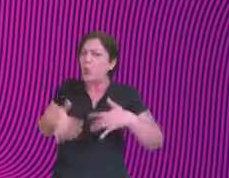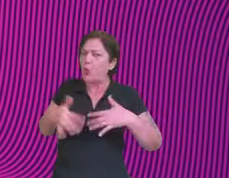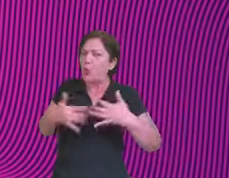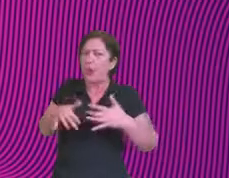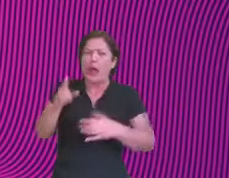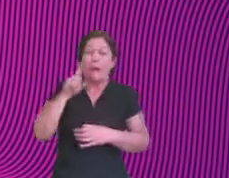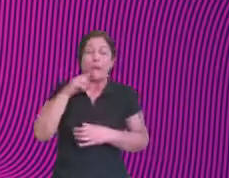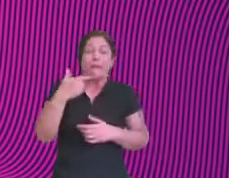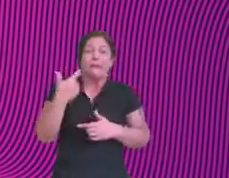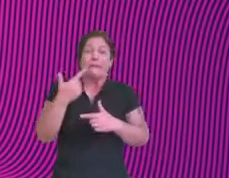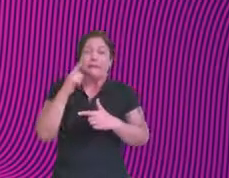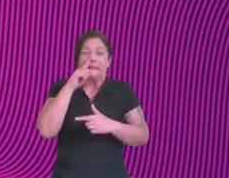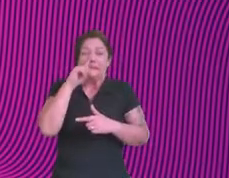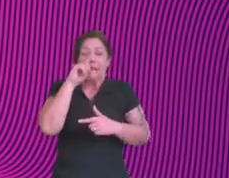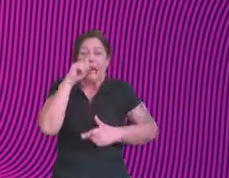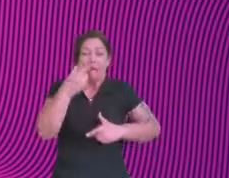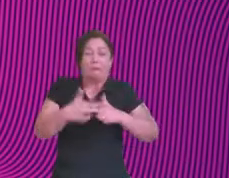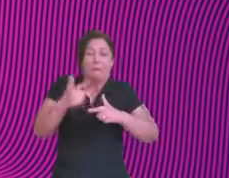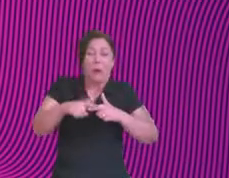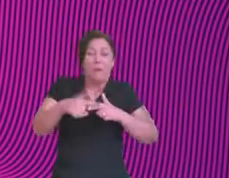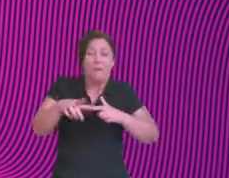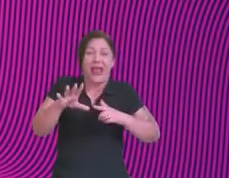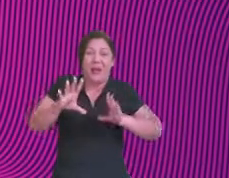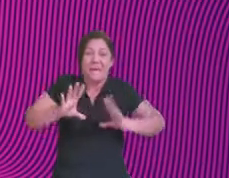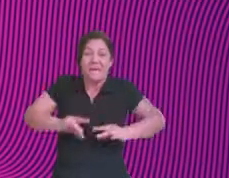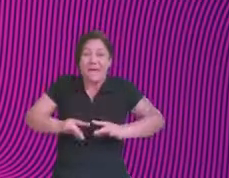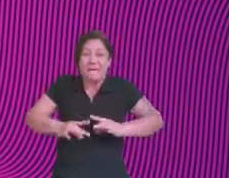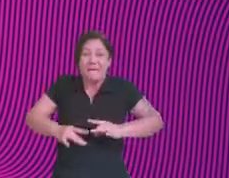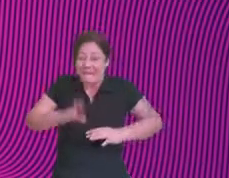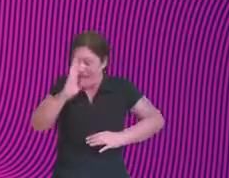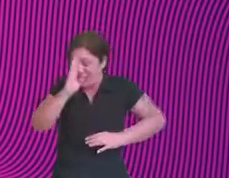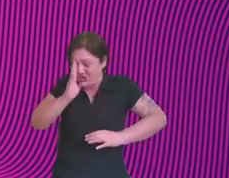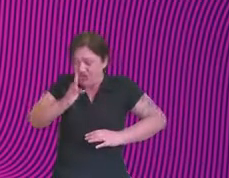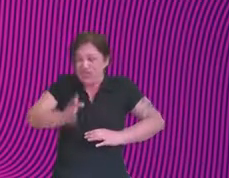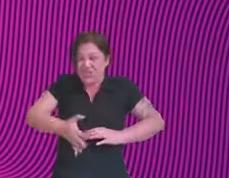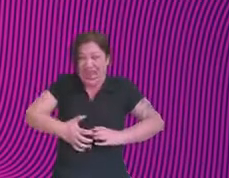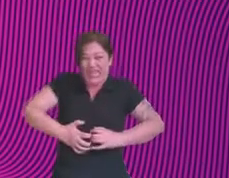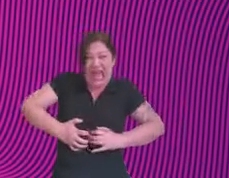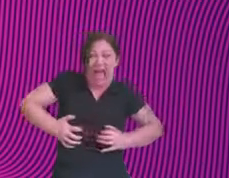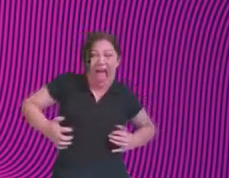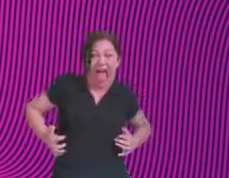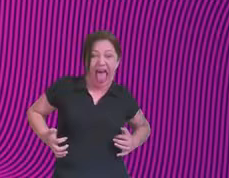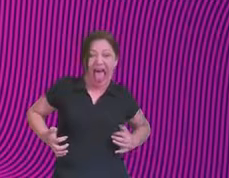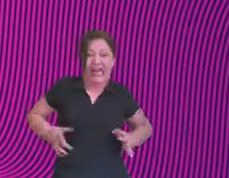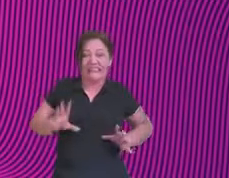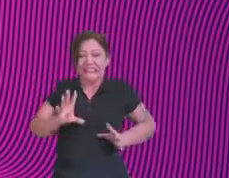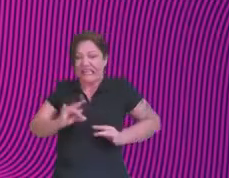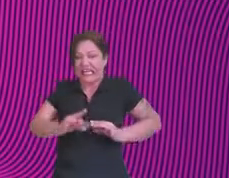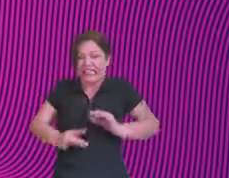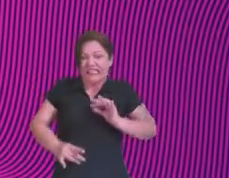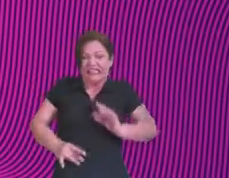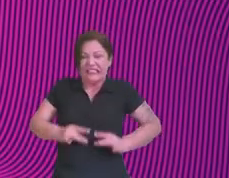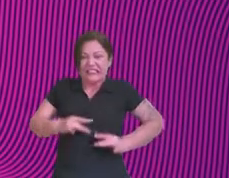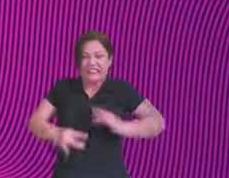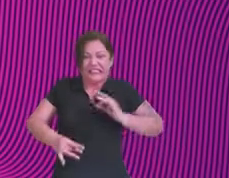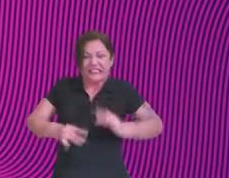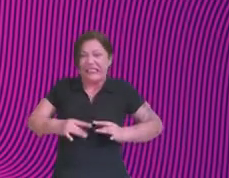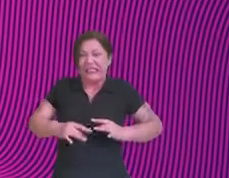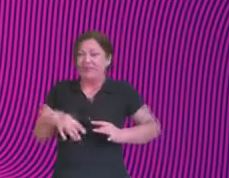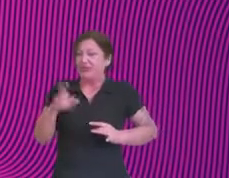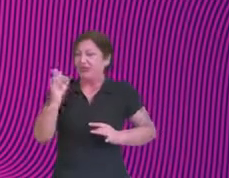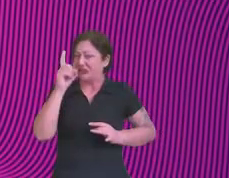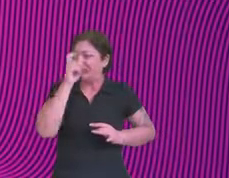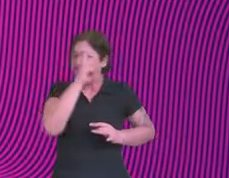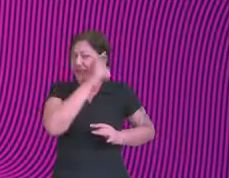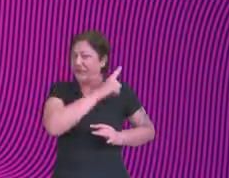eles sempre com a mão ali dentro, mexendo nas alças para que elas não tivessem aderência e que o quimioterápico pudesse pegar em todas